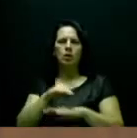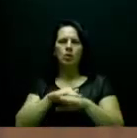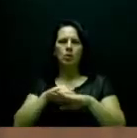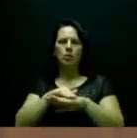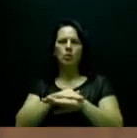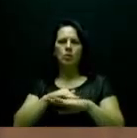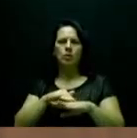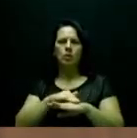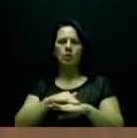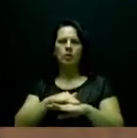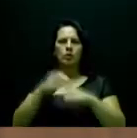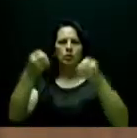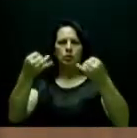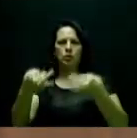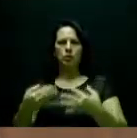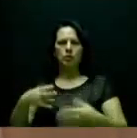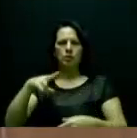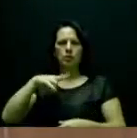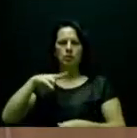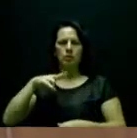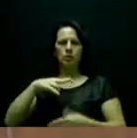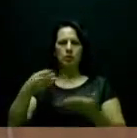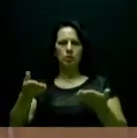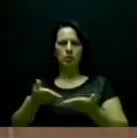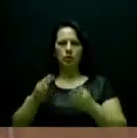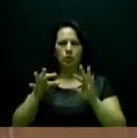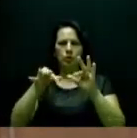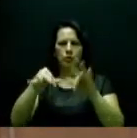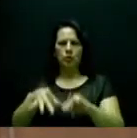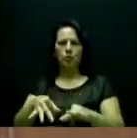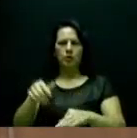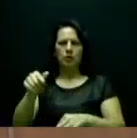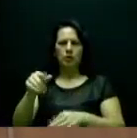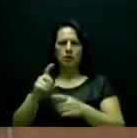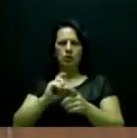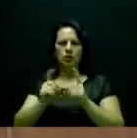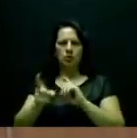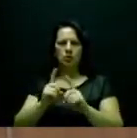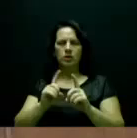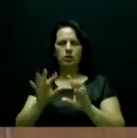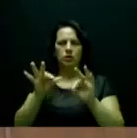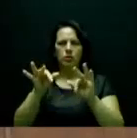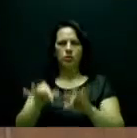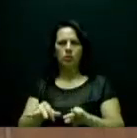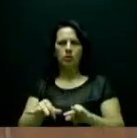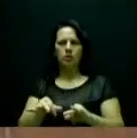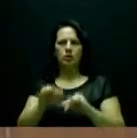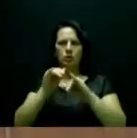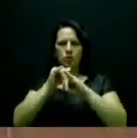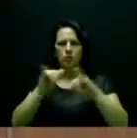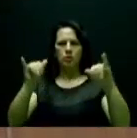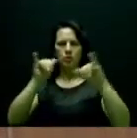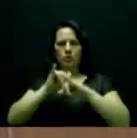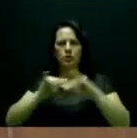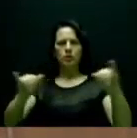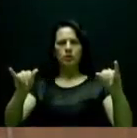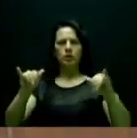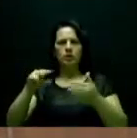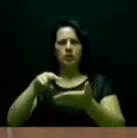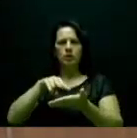gente aqui a respeito da sua explicação pessoal hoje, ao final da sétima sessão. E assim encerramos mais uma transmissão ao vivo da